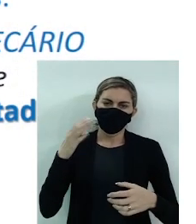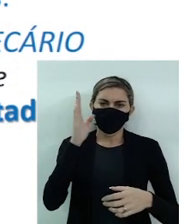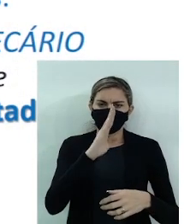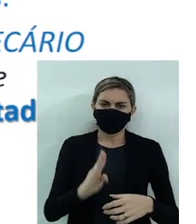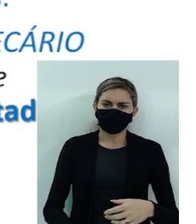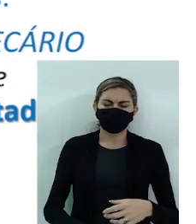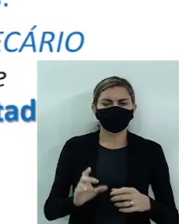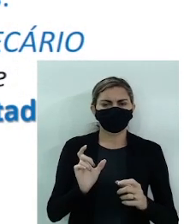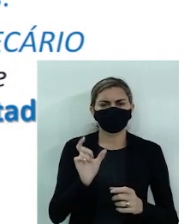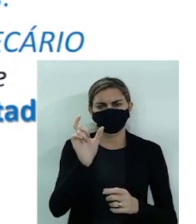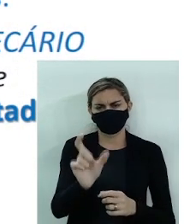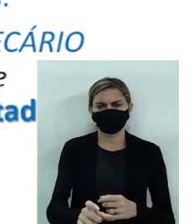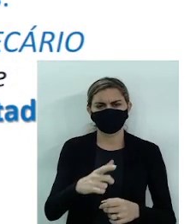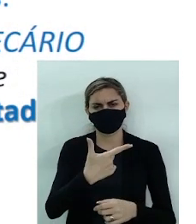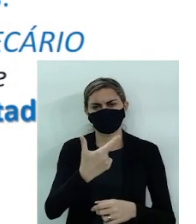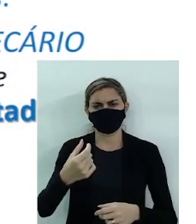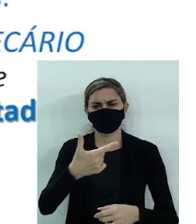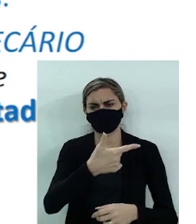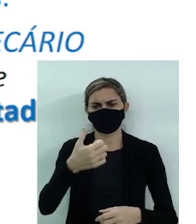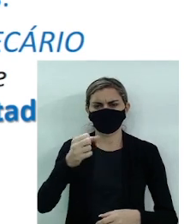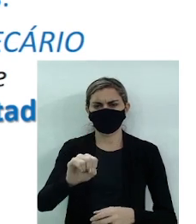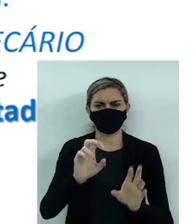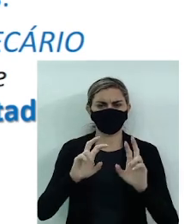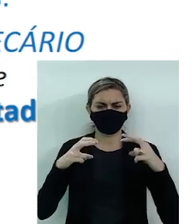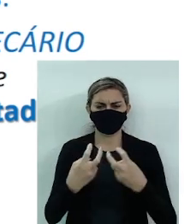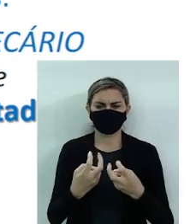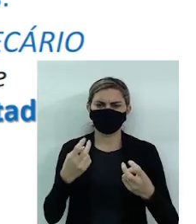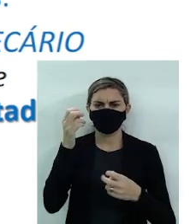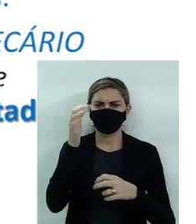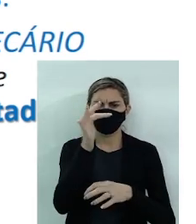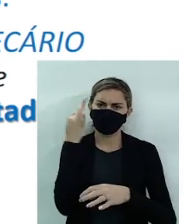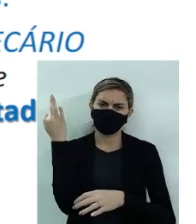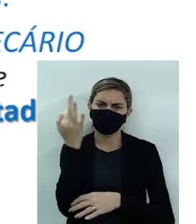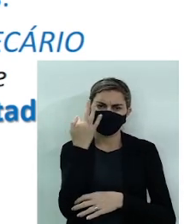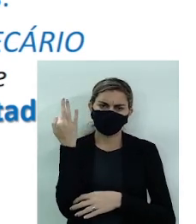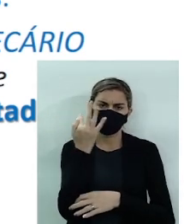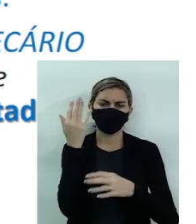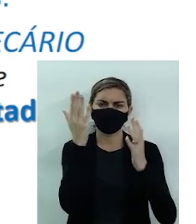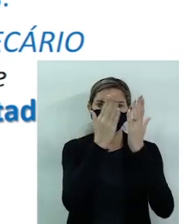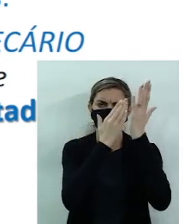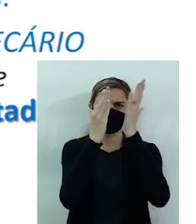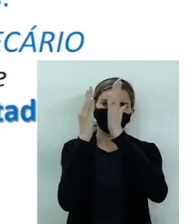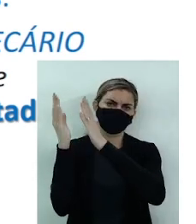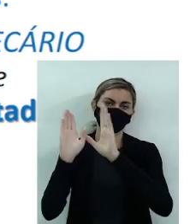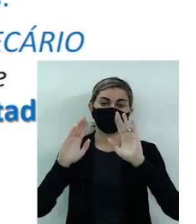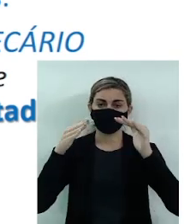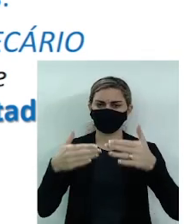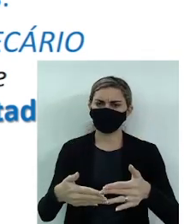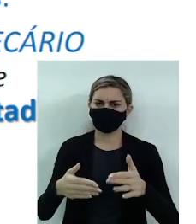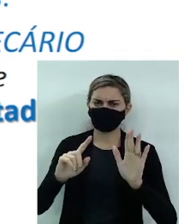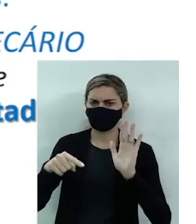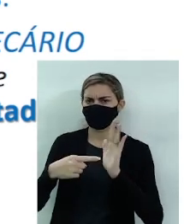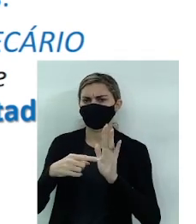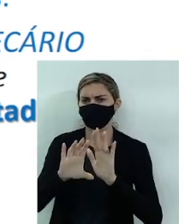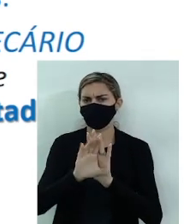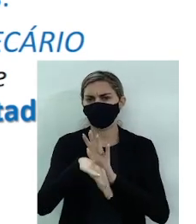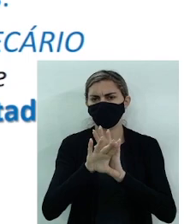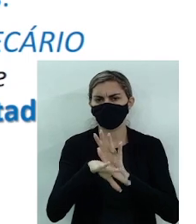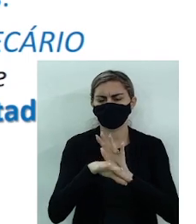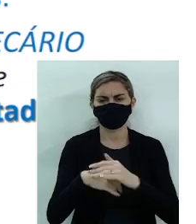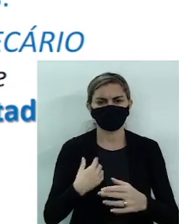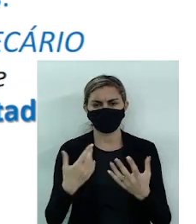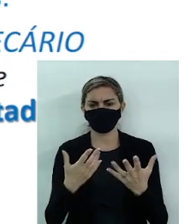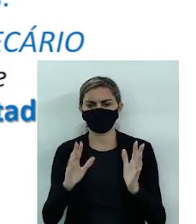foi aprovado em 2018 pelo Conselho Federal de Biblioteconomia. Qual é o objetivo desse código? Ele